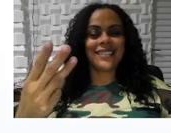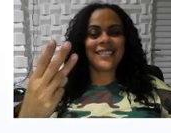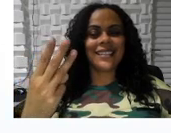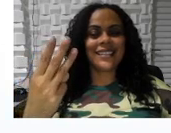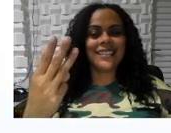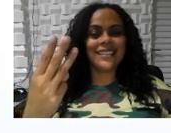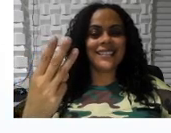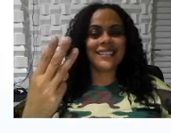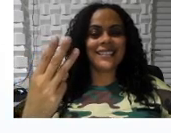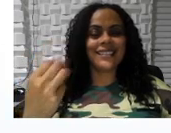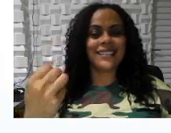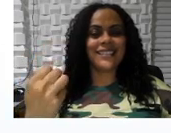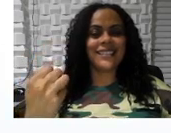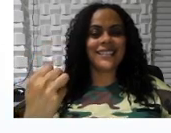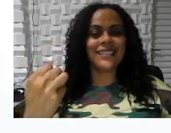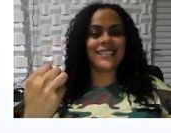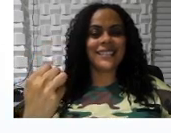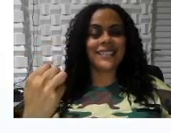3,